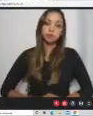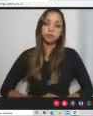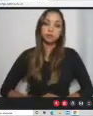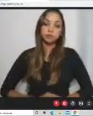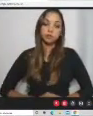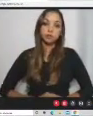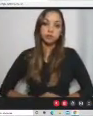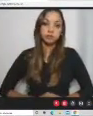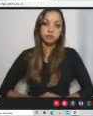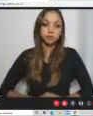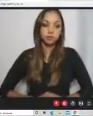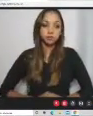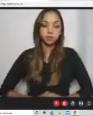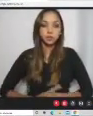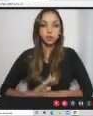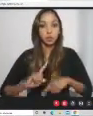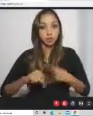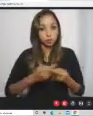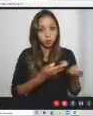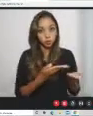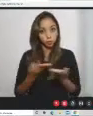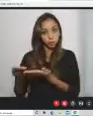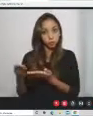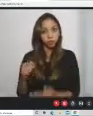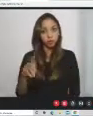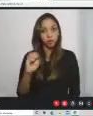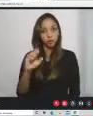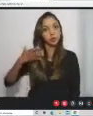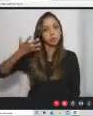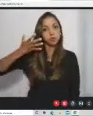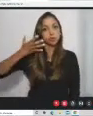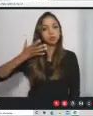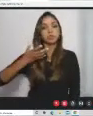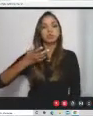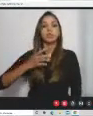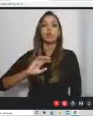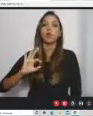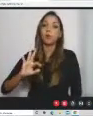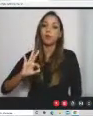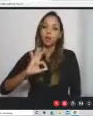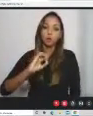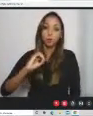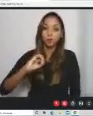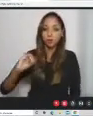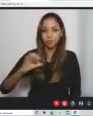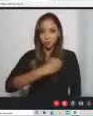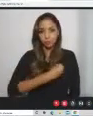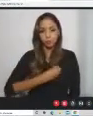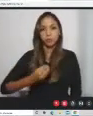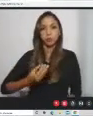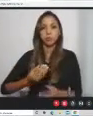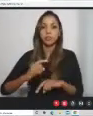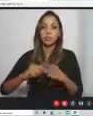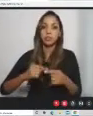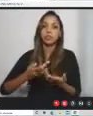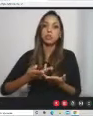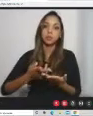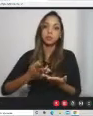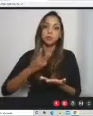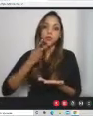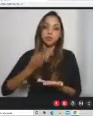Continuando, foi convidado para ocupar a tribuna o vereador Gabriel César, que saudou a todos e mencionou a renovação na Casa Legislativa, já que